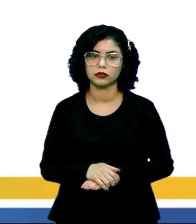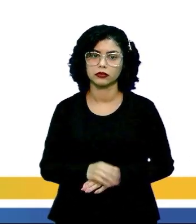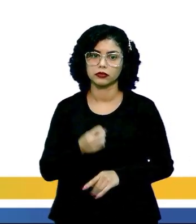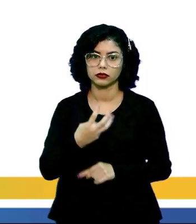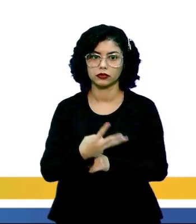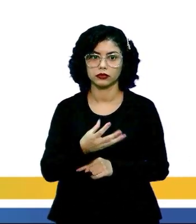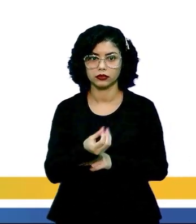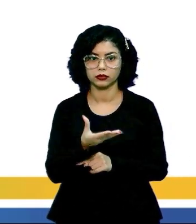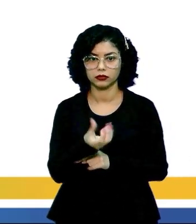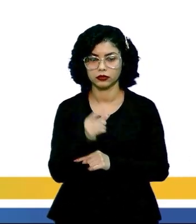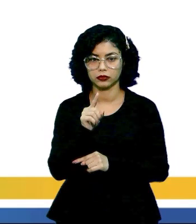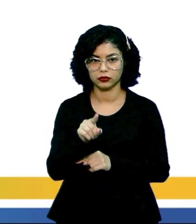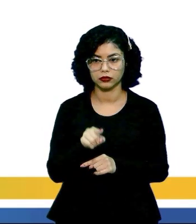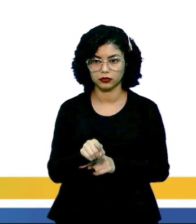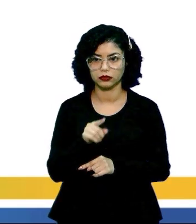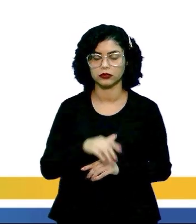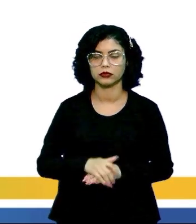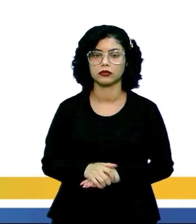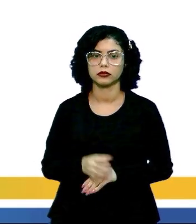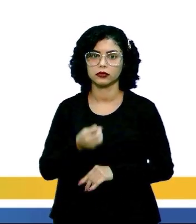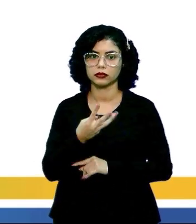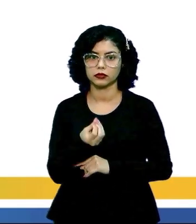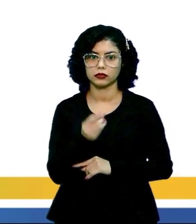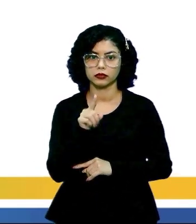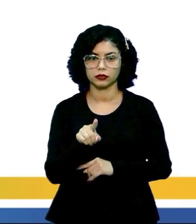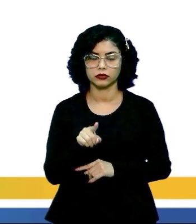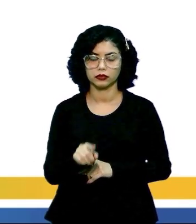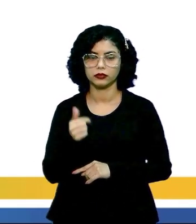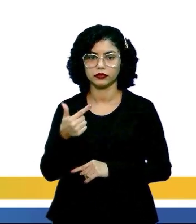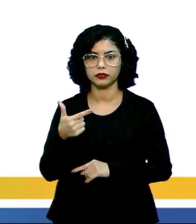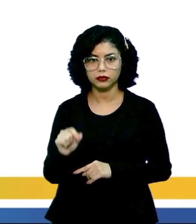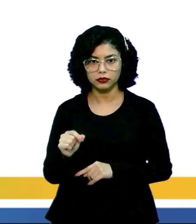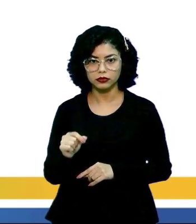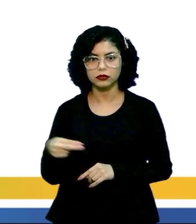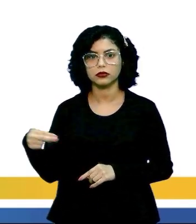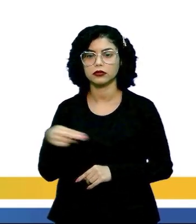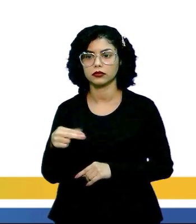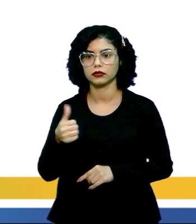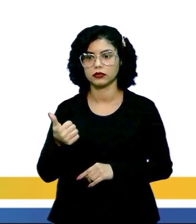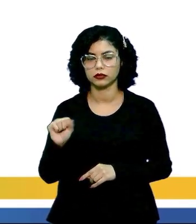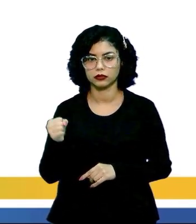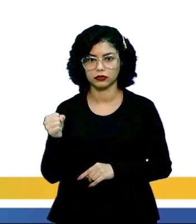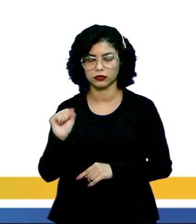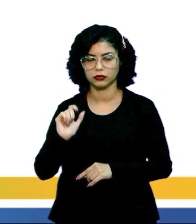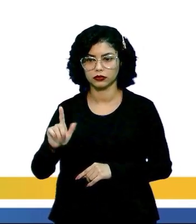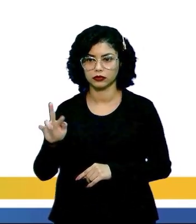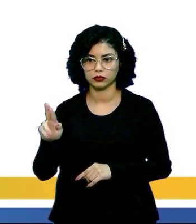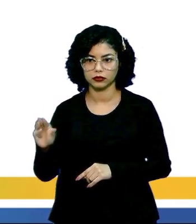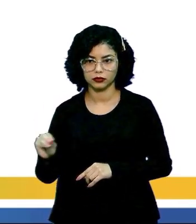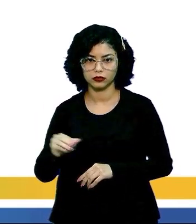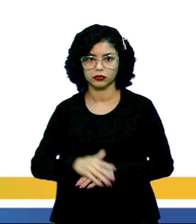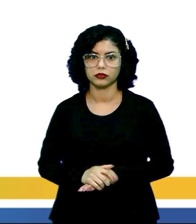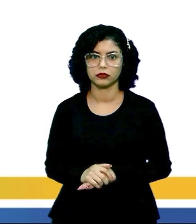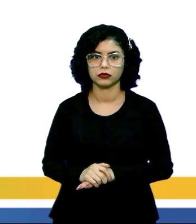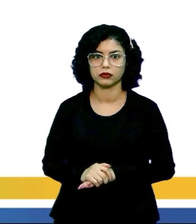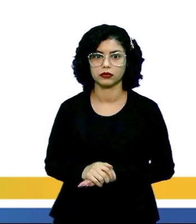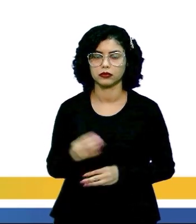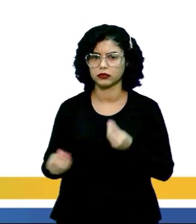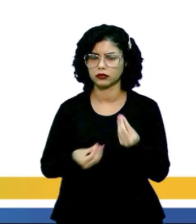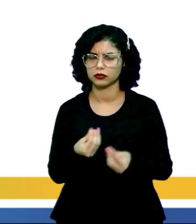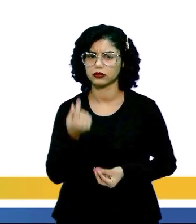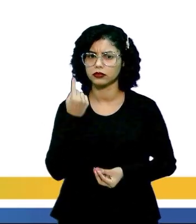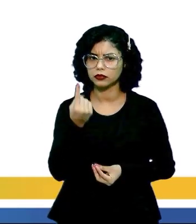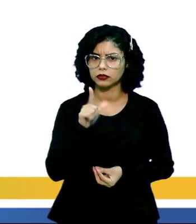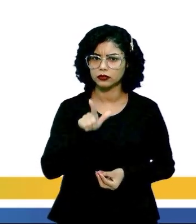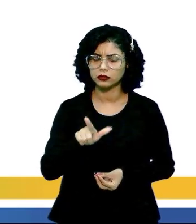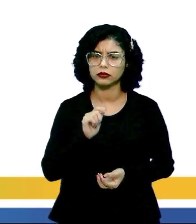quilômetros. Então, aí a gente vai ver, 360 dividido para 20 é igual a 18 litros. Como